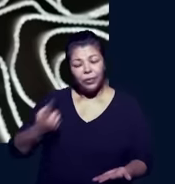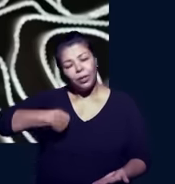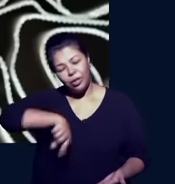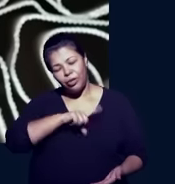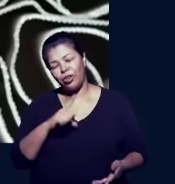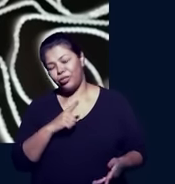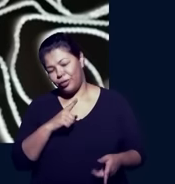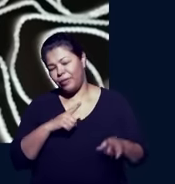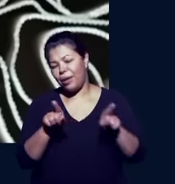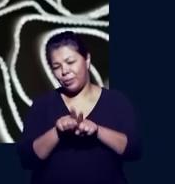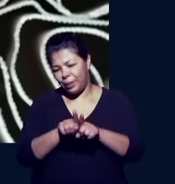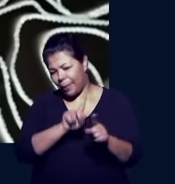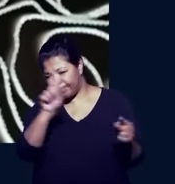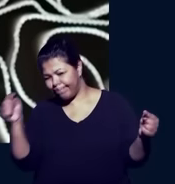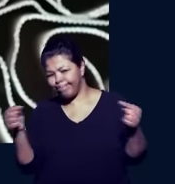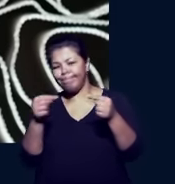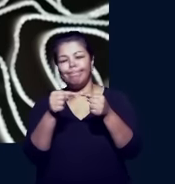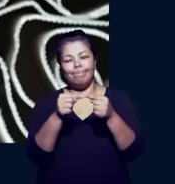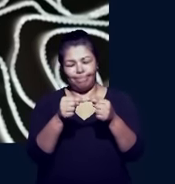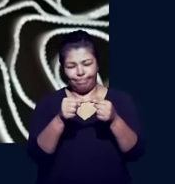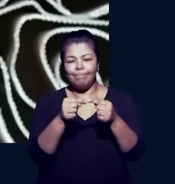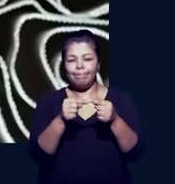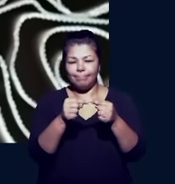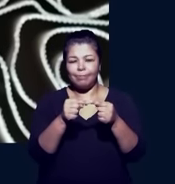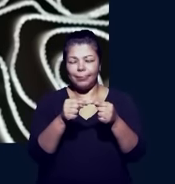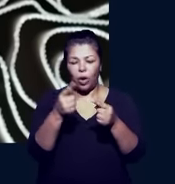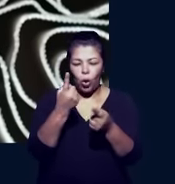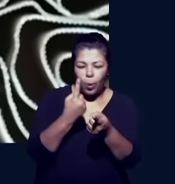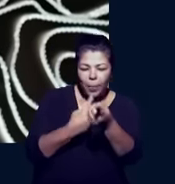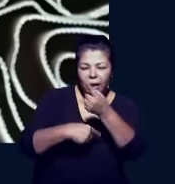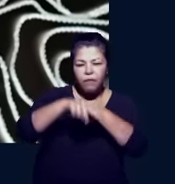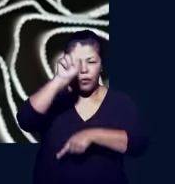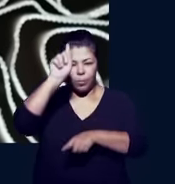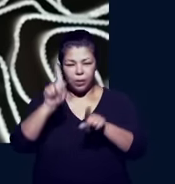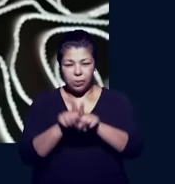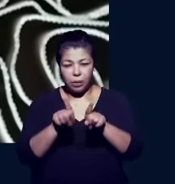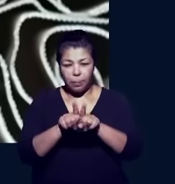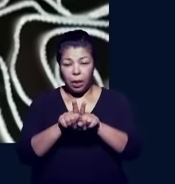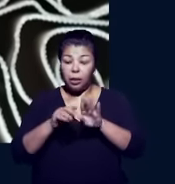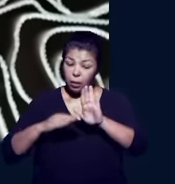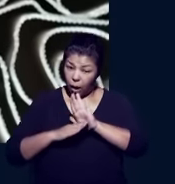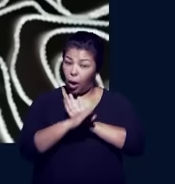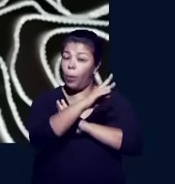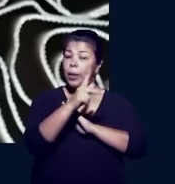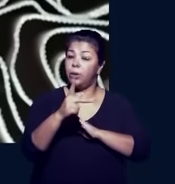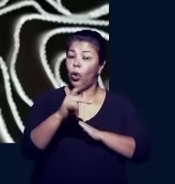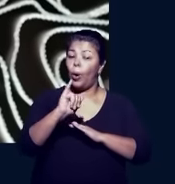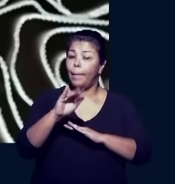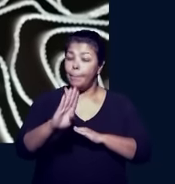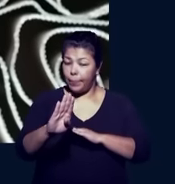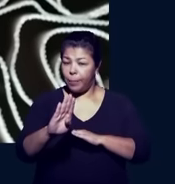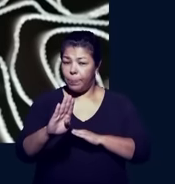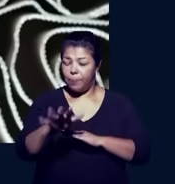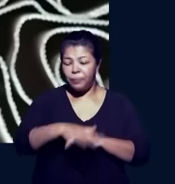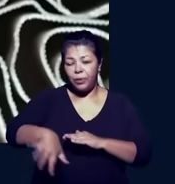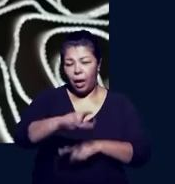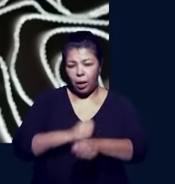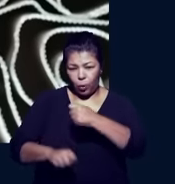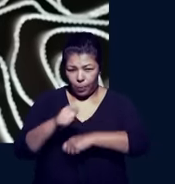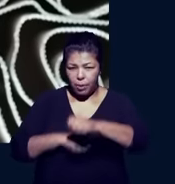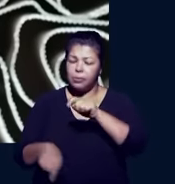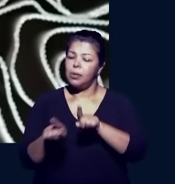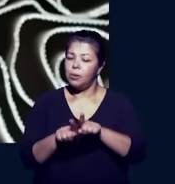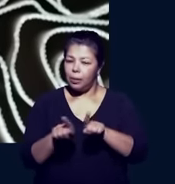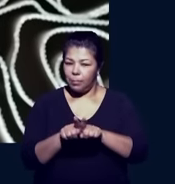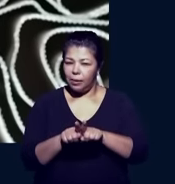eh eh reformista E que tudo indica aumentou o nosso PIB potencial aliado a isso também tem aquilo que